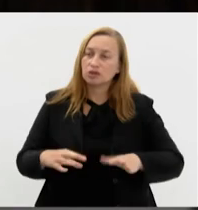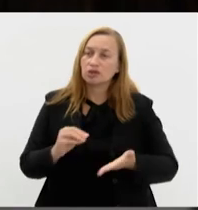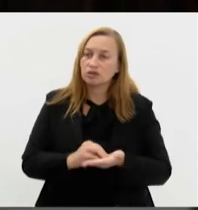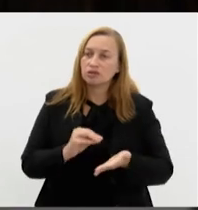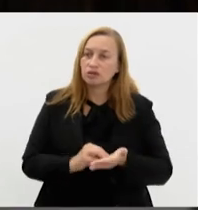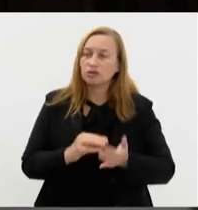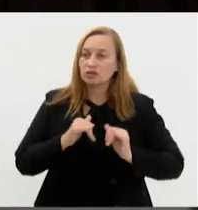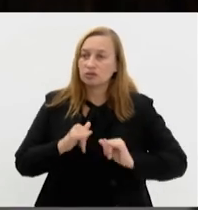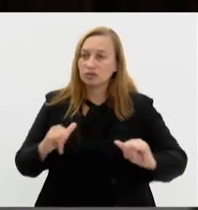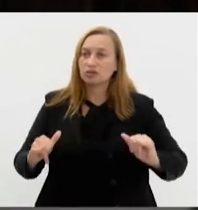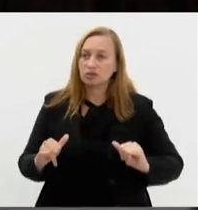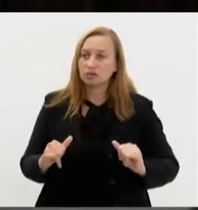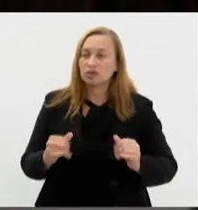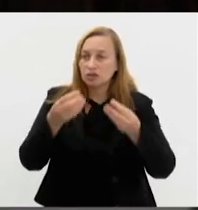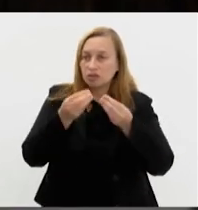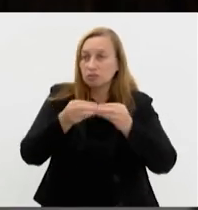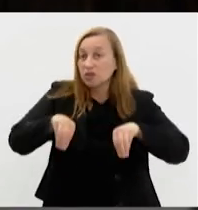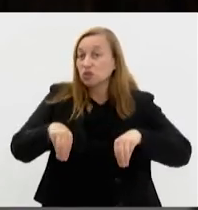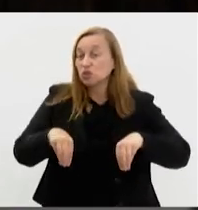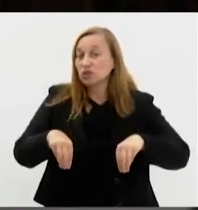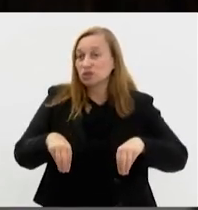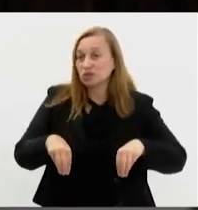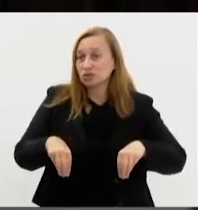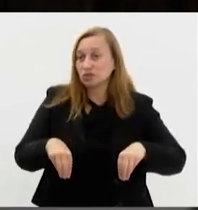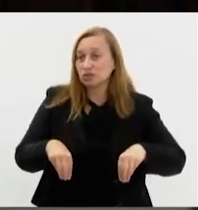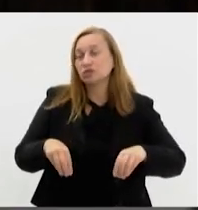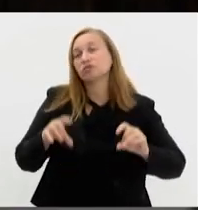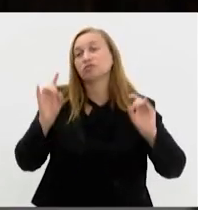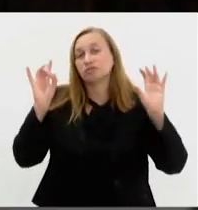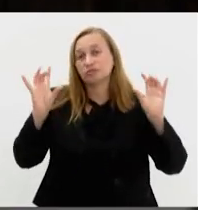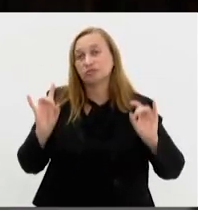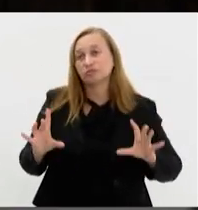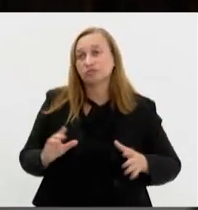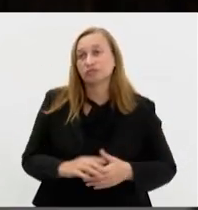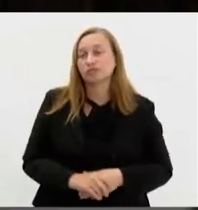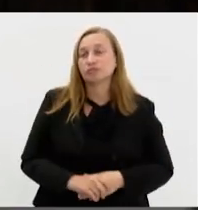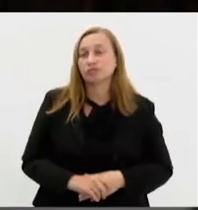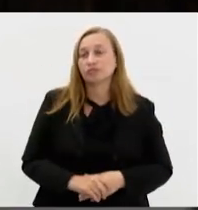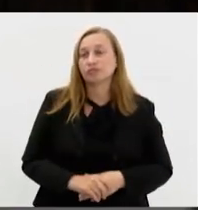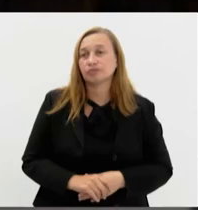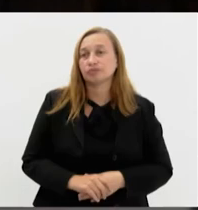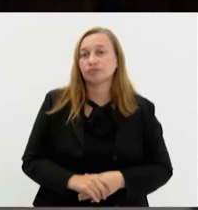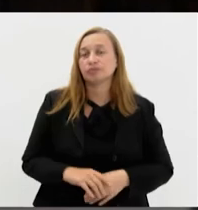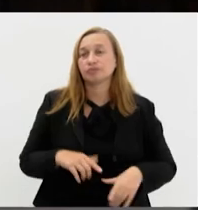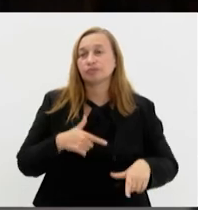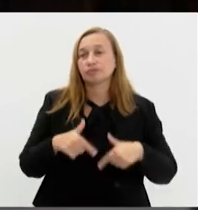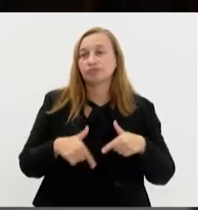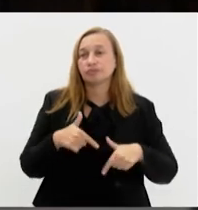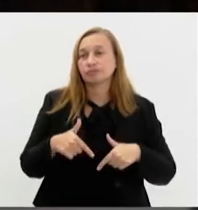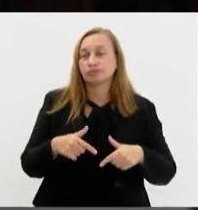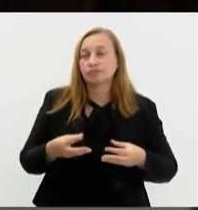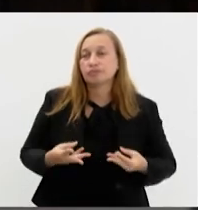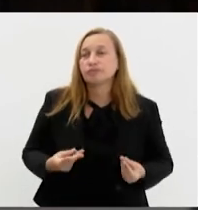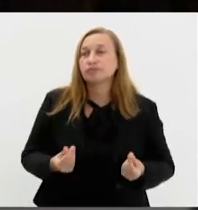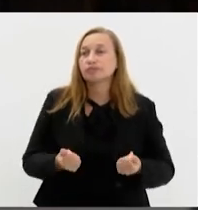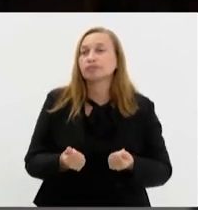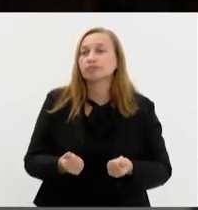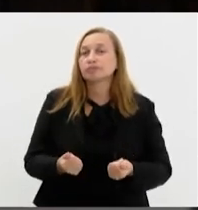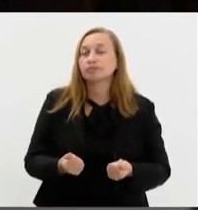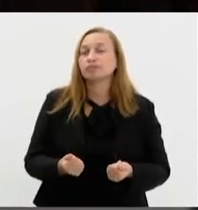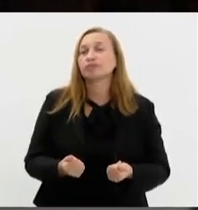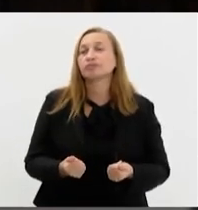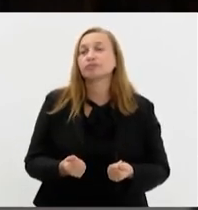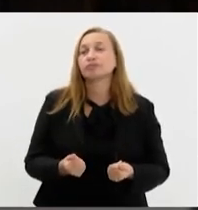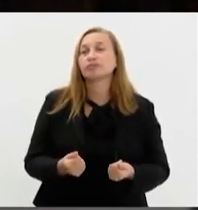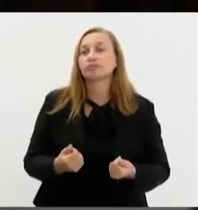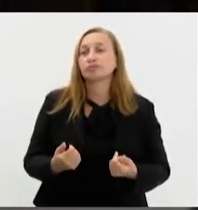traz prejuízos concretos Especialmente quando você está diante de uma tarefa tão sensível e que demanda realmente uma atuação